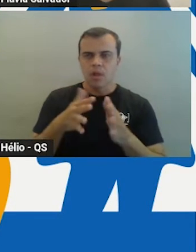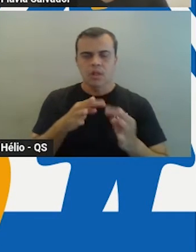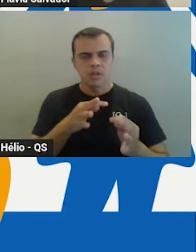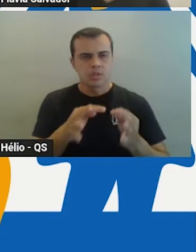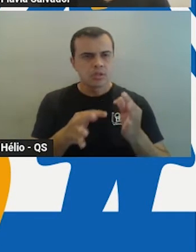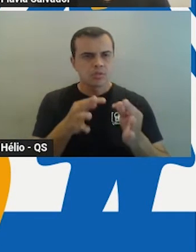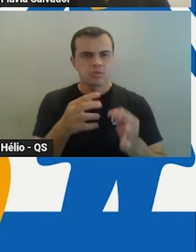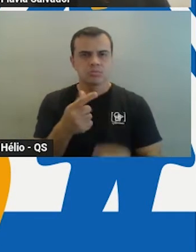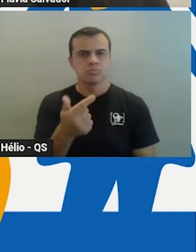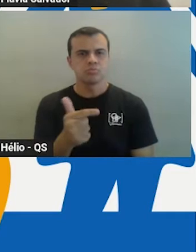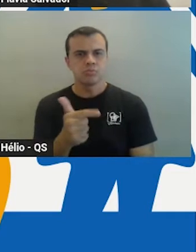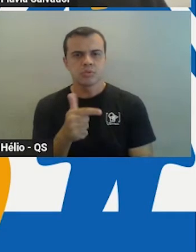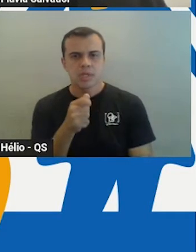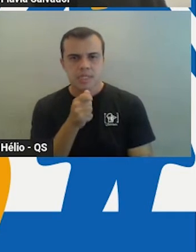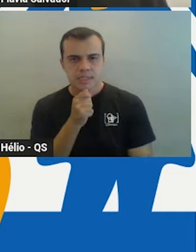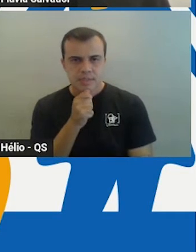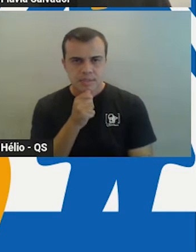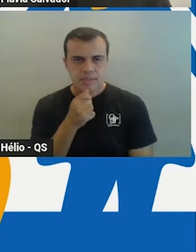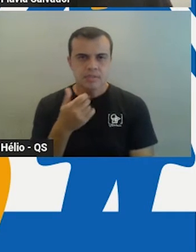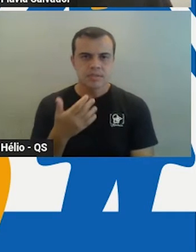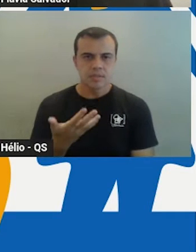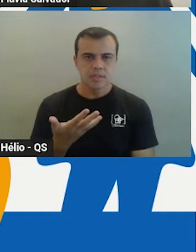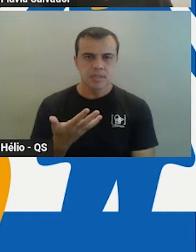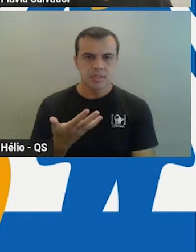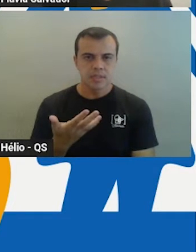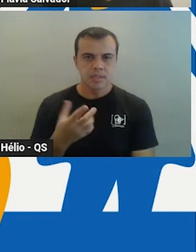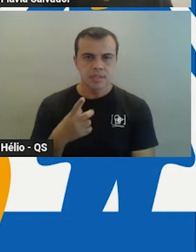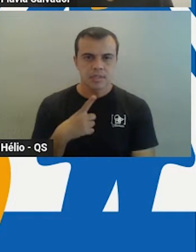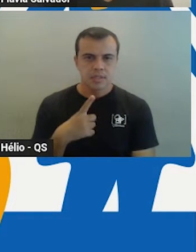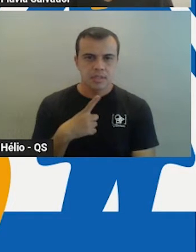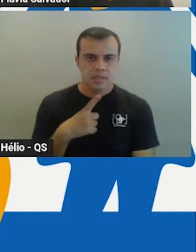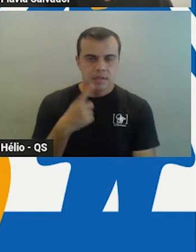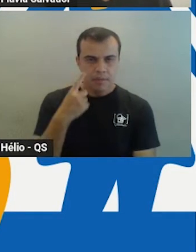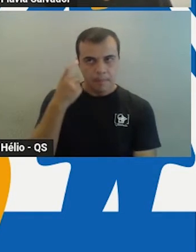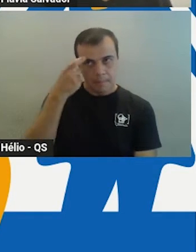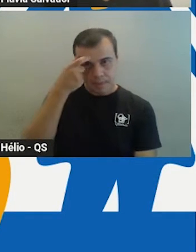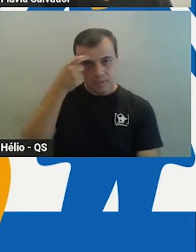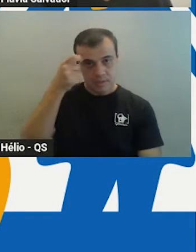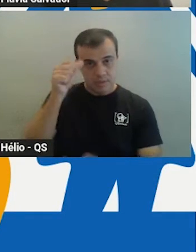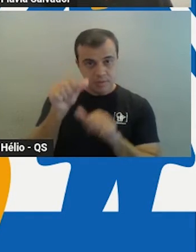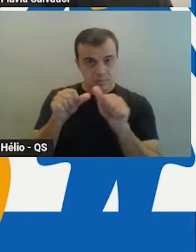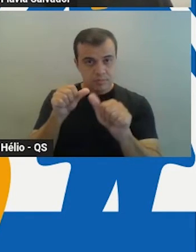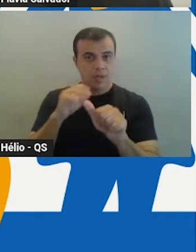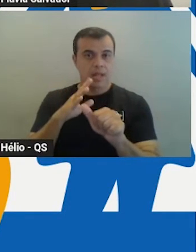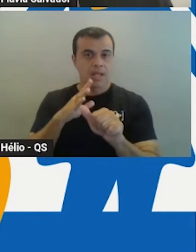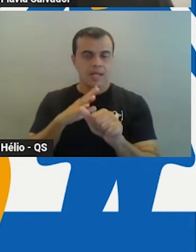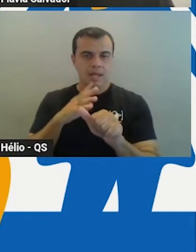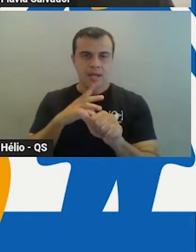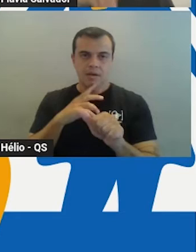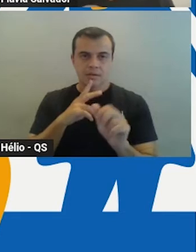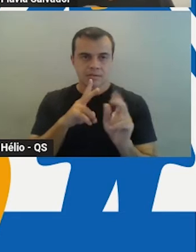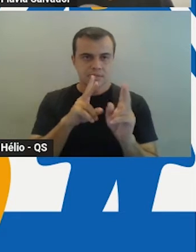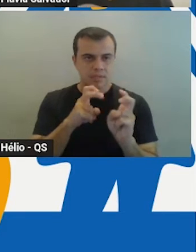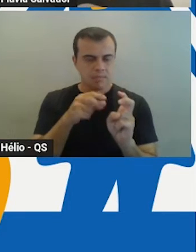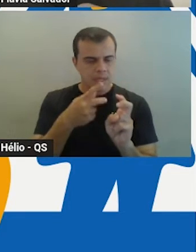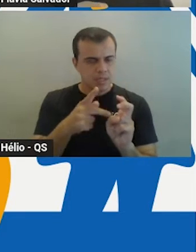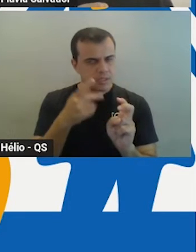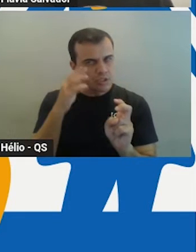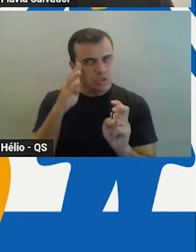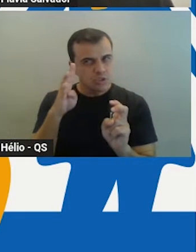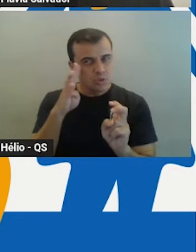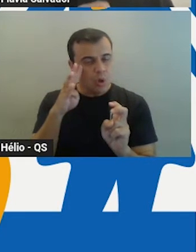que nem existem ainda, de transformação de mentes, assim, mas é legal porque é a partir desses